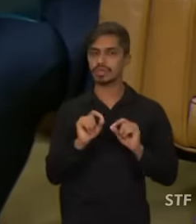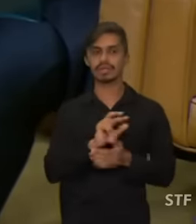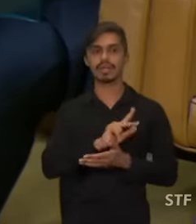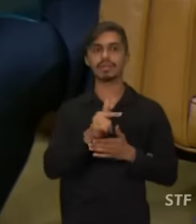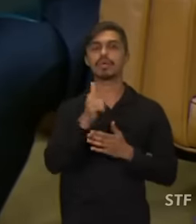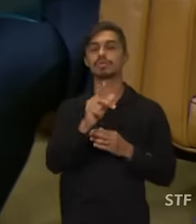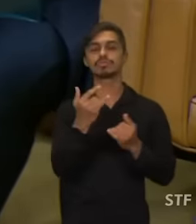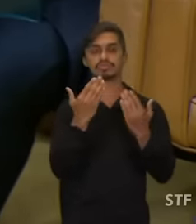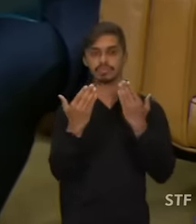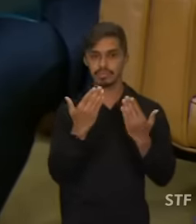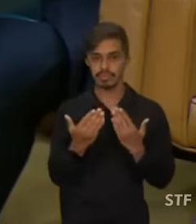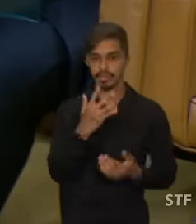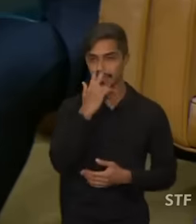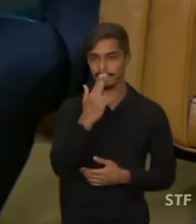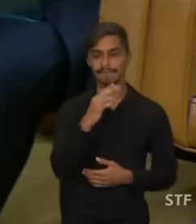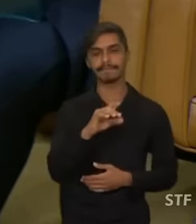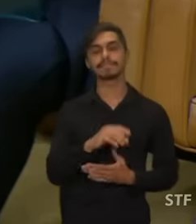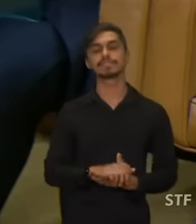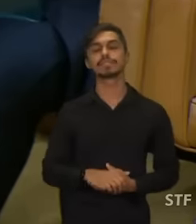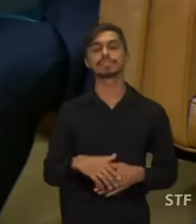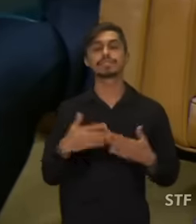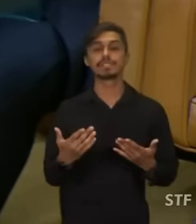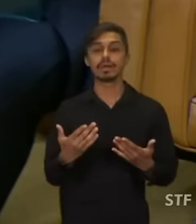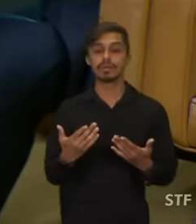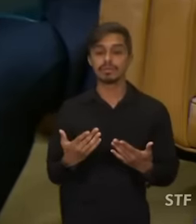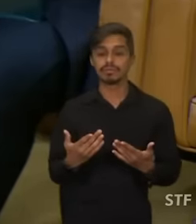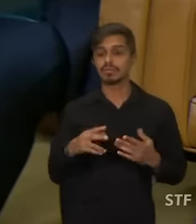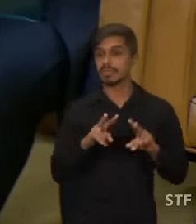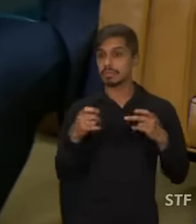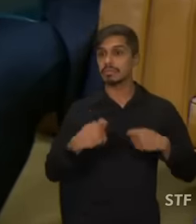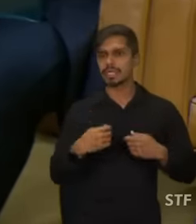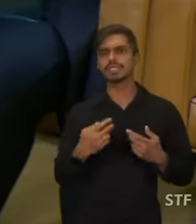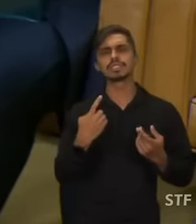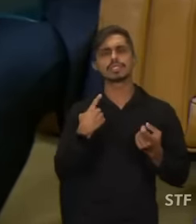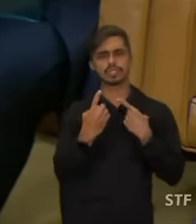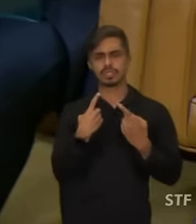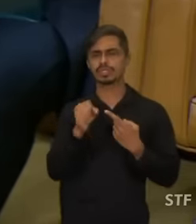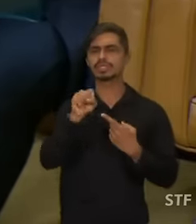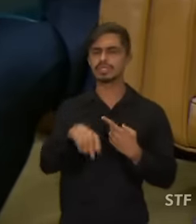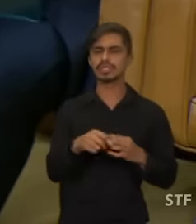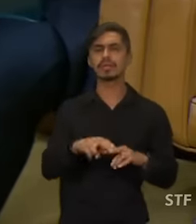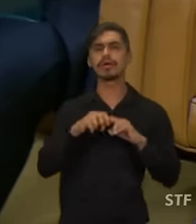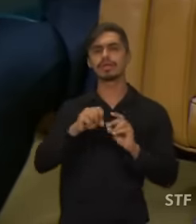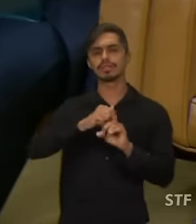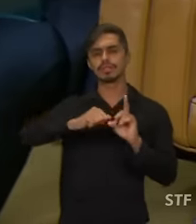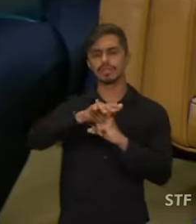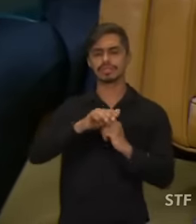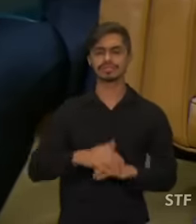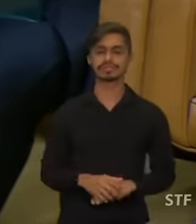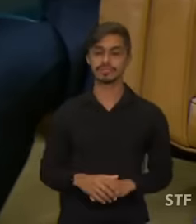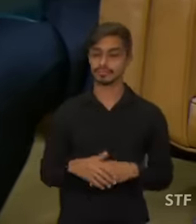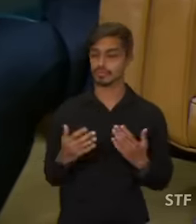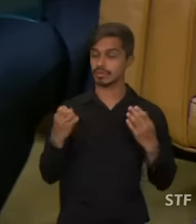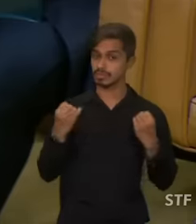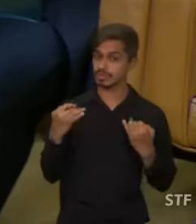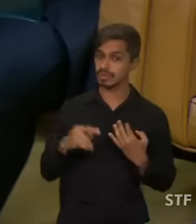parecidos com o caso do Damião Ximenes. Então, o tema precisa, sim, ser discutido pela sociedade brasileira. Ora, dito isso,